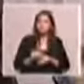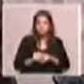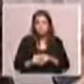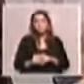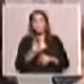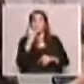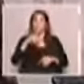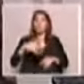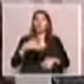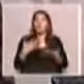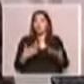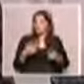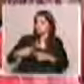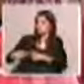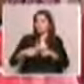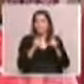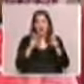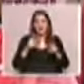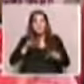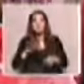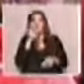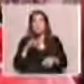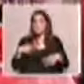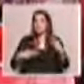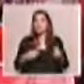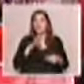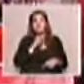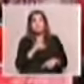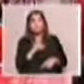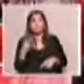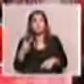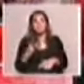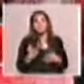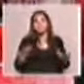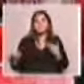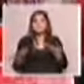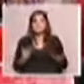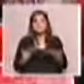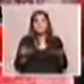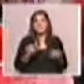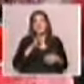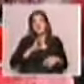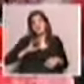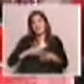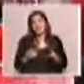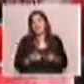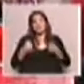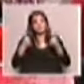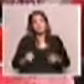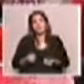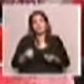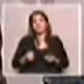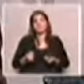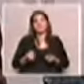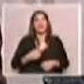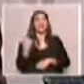por muitos, é bom. Agora, uma família moderna, com um ou dois filhos, de facto o queijo não aguenta fisicamente